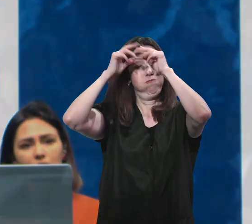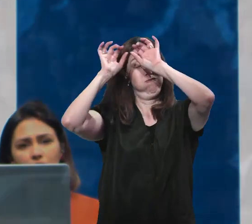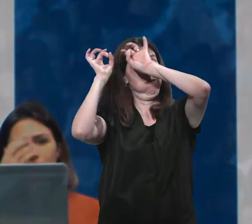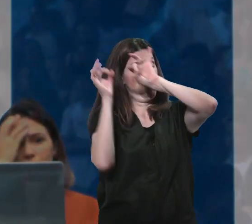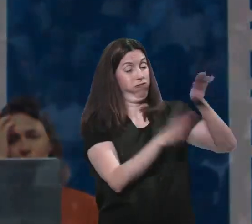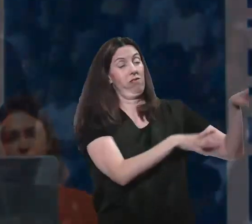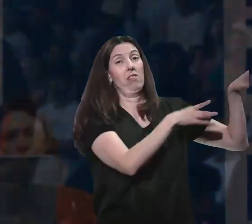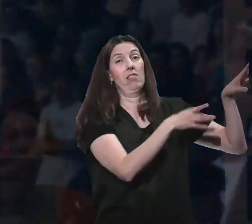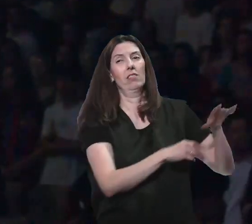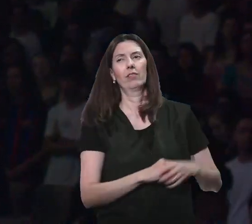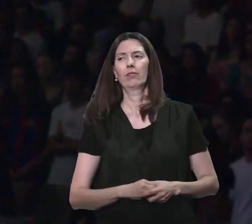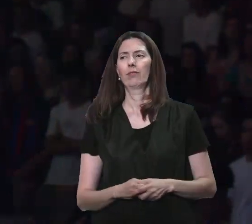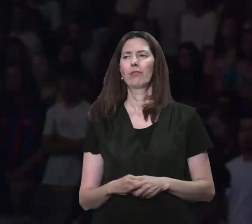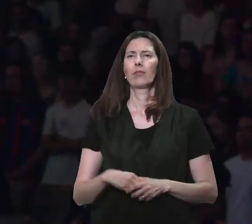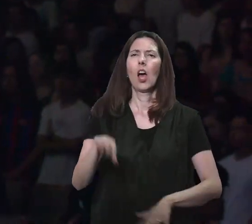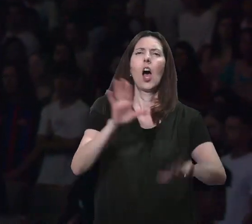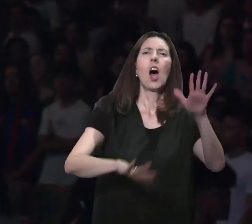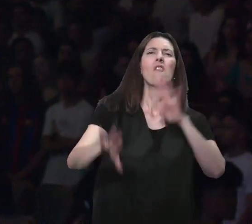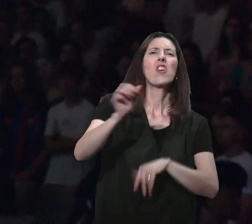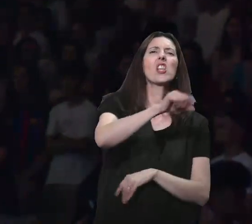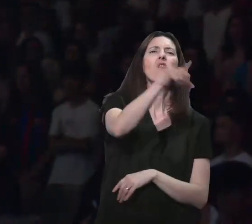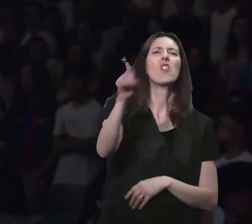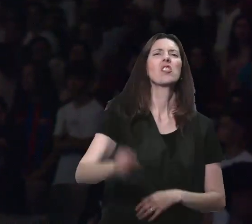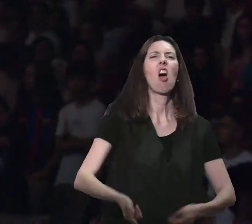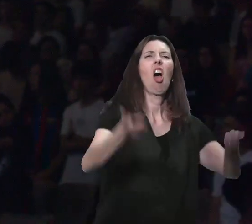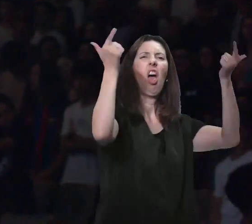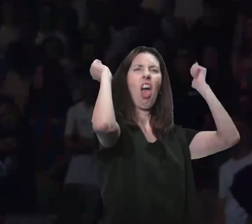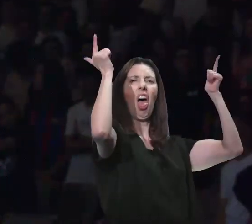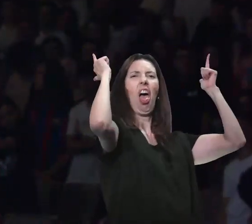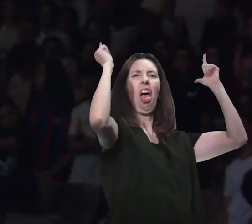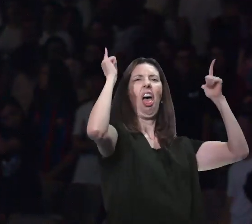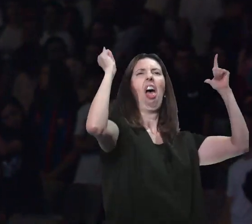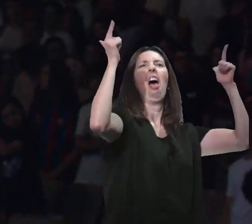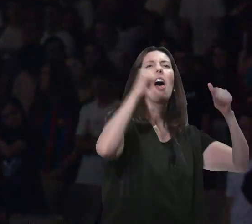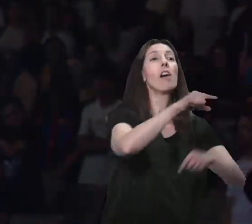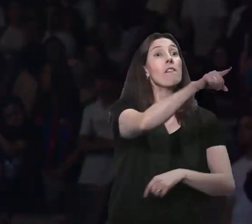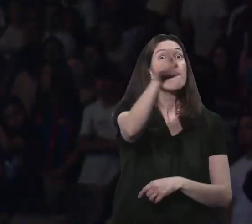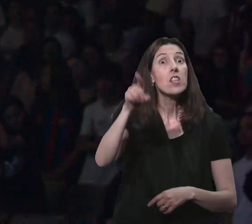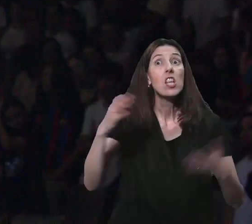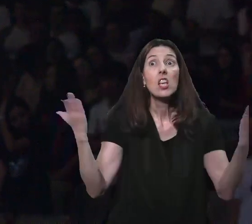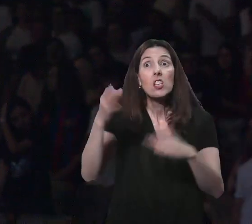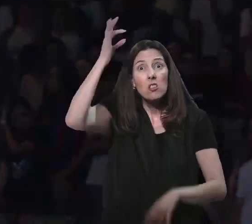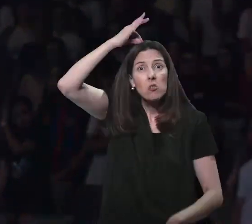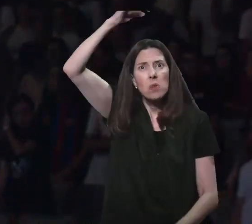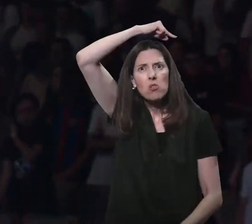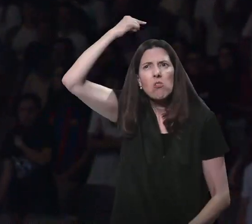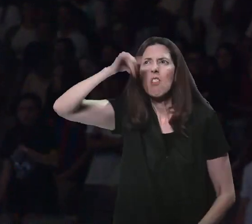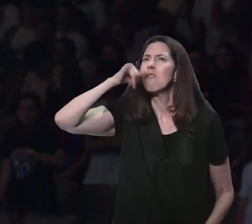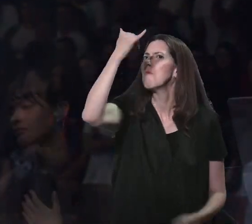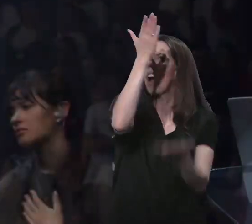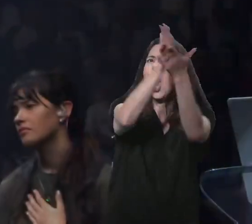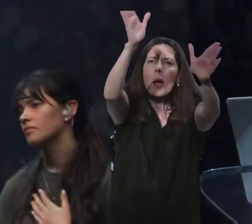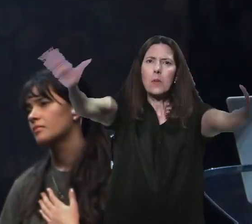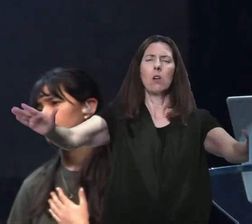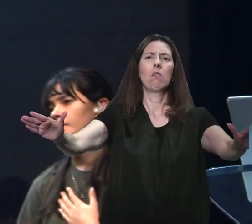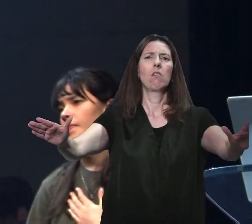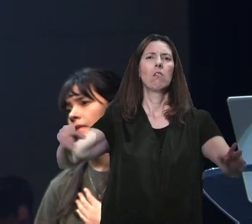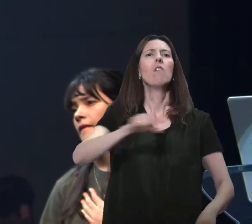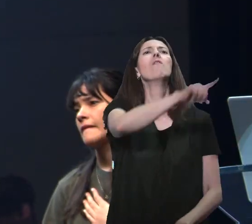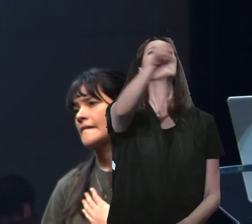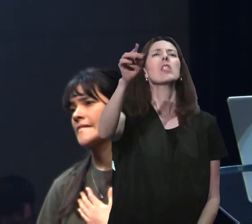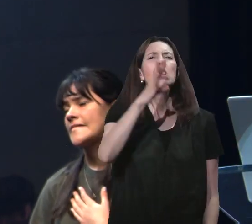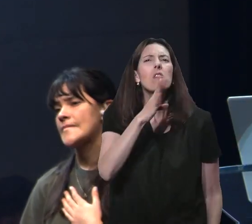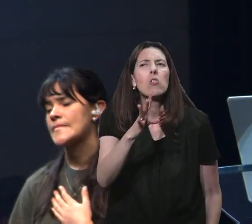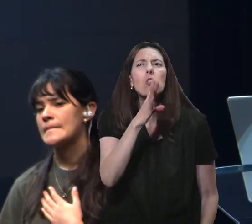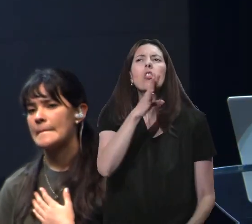Ou talvez você está vivendo na festa, na bagunça, e hoje o Espírito Santo está falando: chega! Você vai conhecer